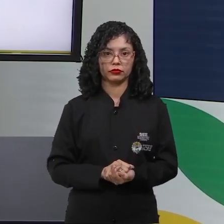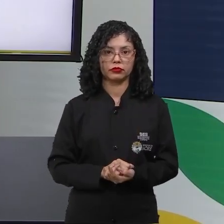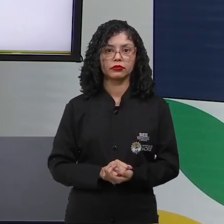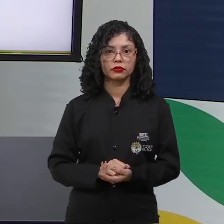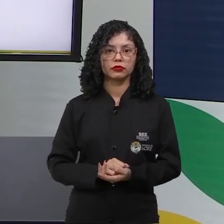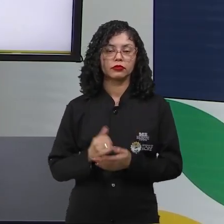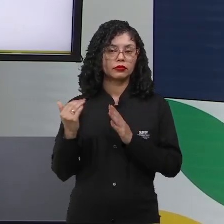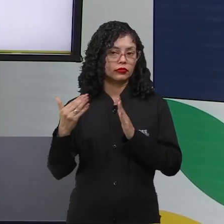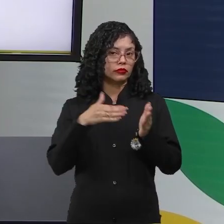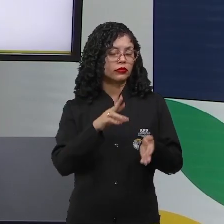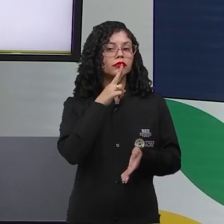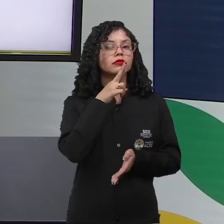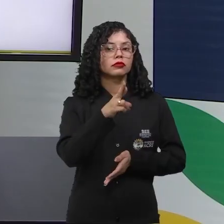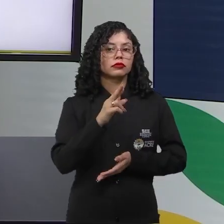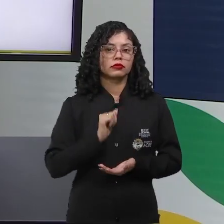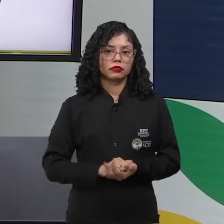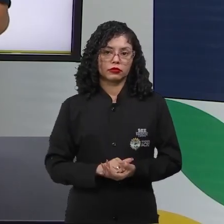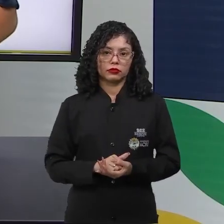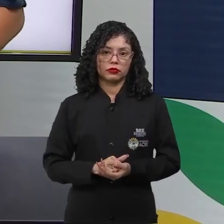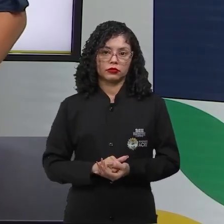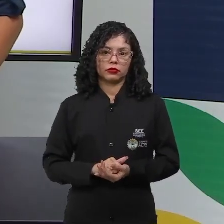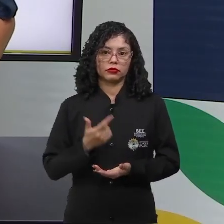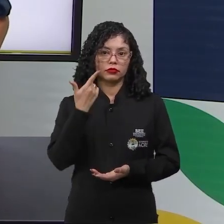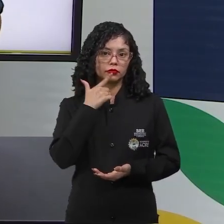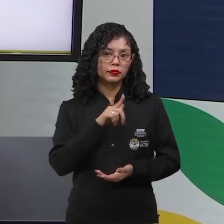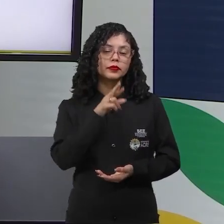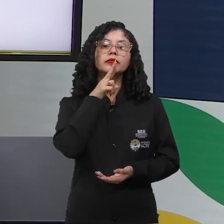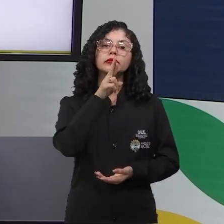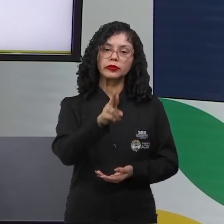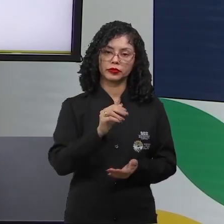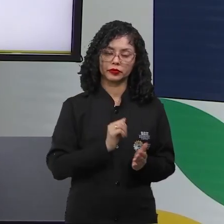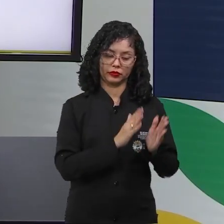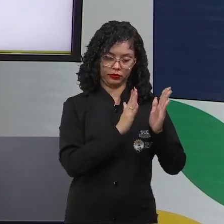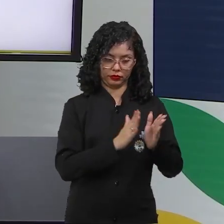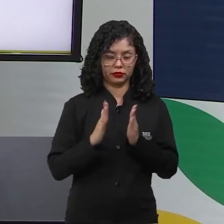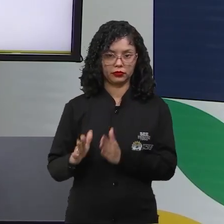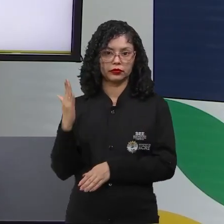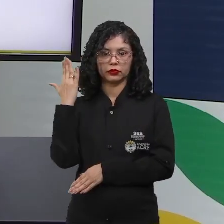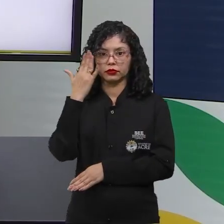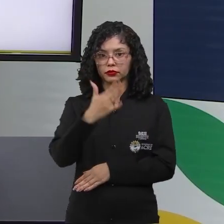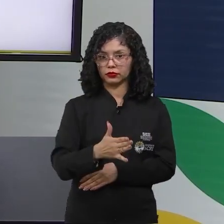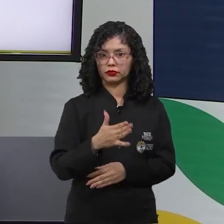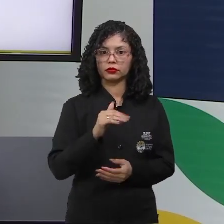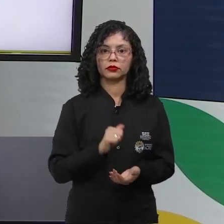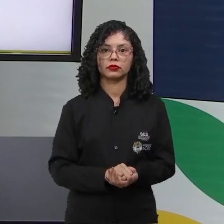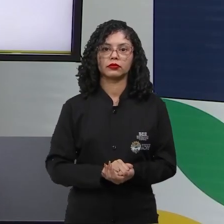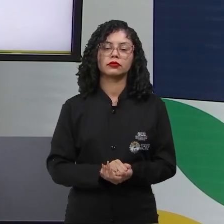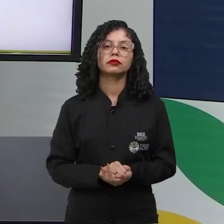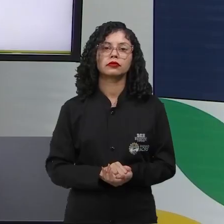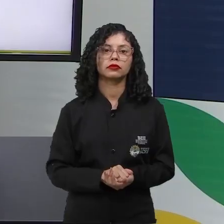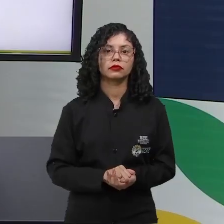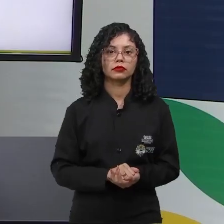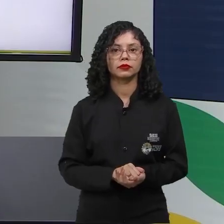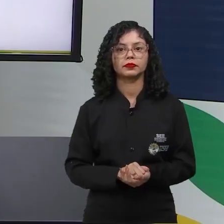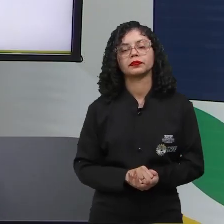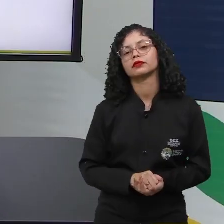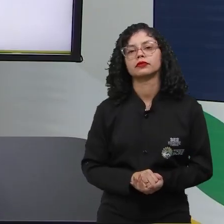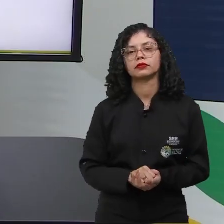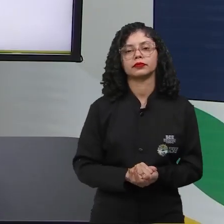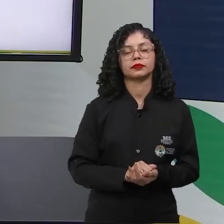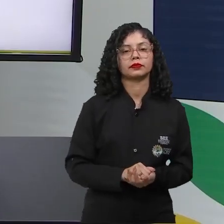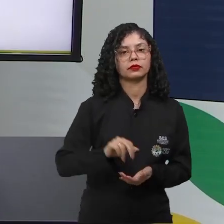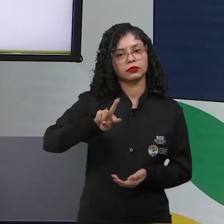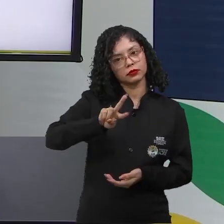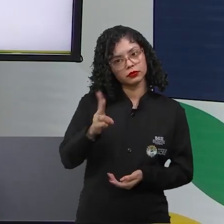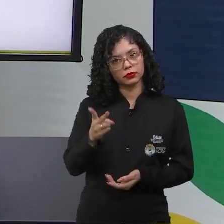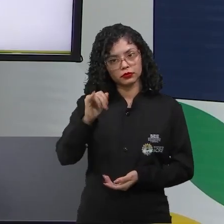E aí nós chegamos ao resultado. E assim eu consigo calcular partes diretamente proporcionais. Agora nós vamos para